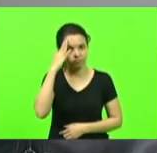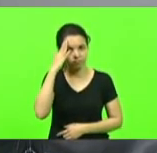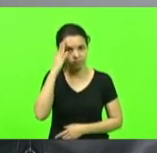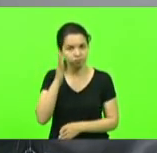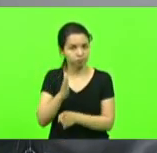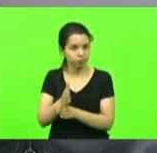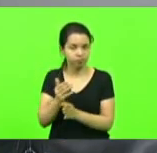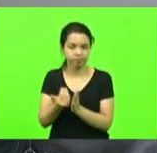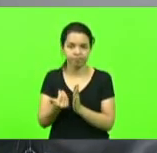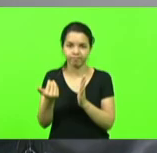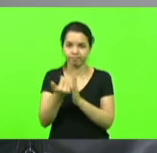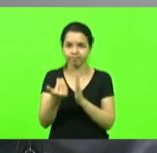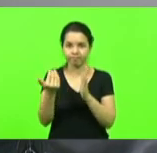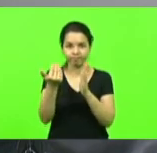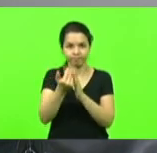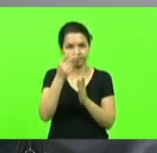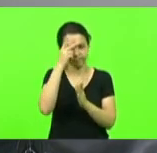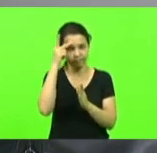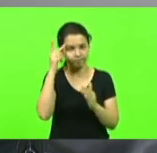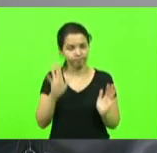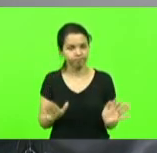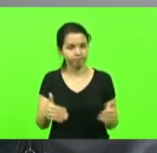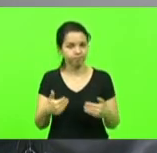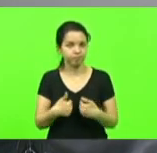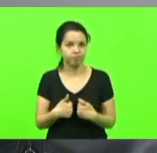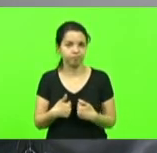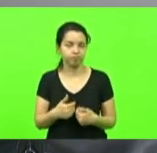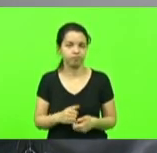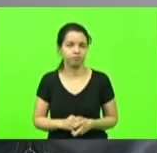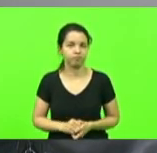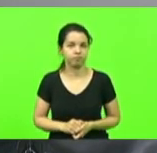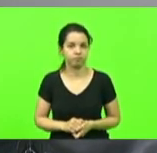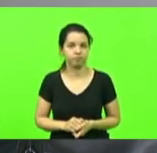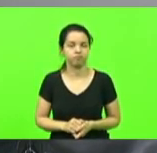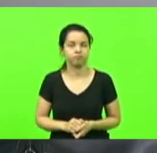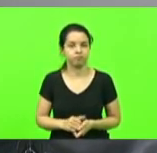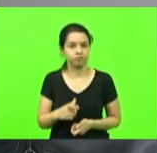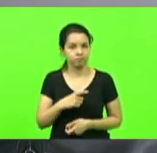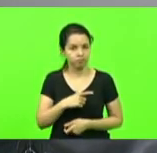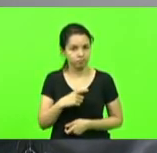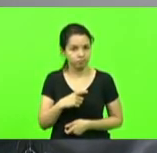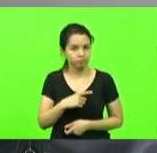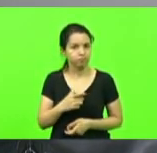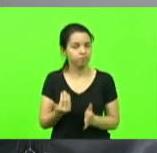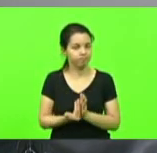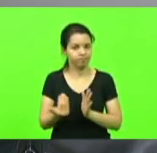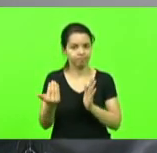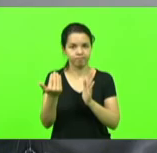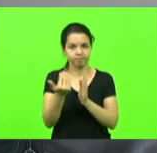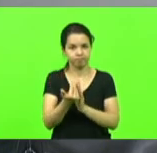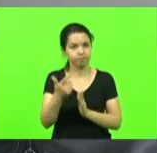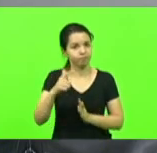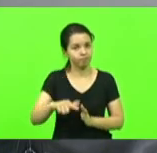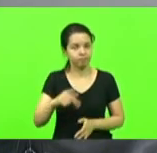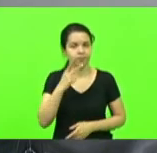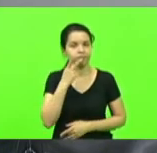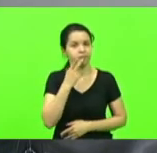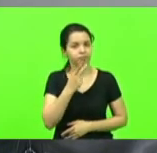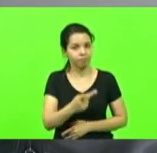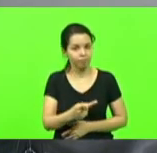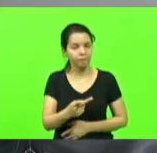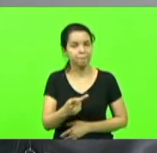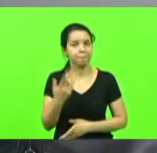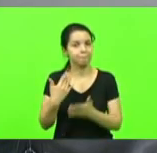mais de autismo, o transtorno do espectro autista. Repito o que eu disse em